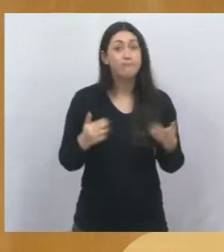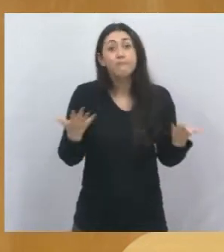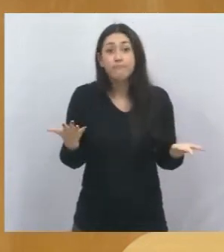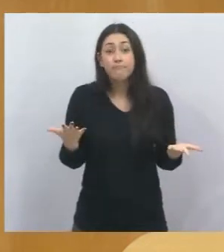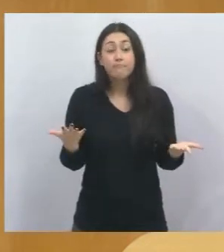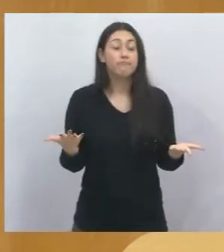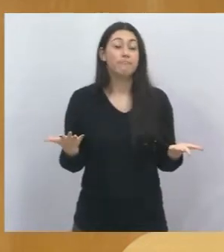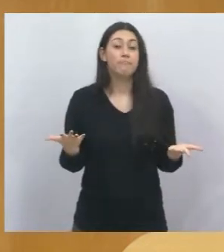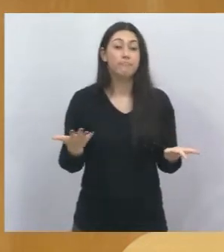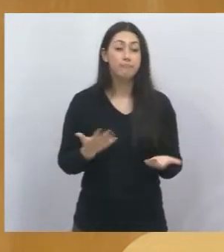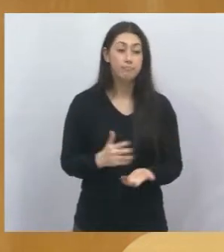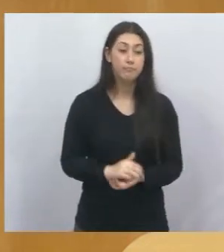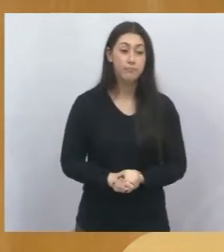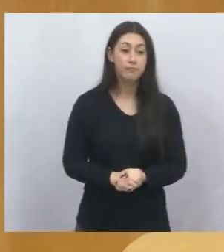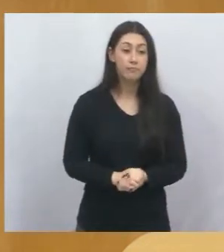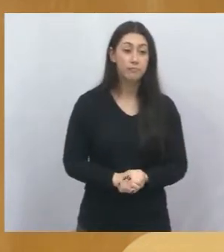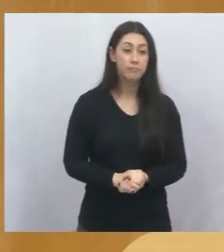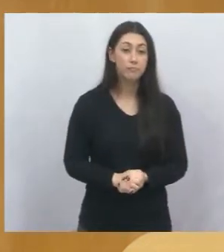vamos chegar.